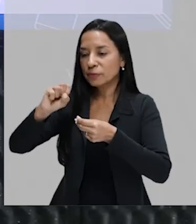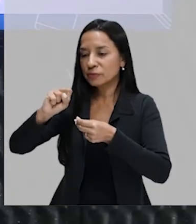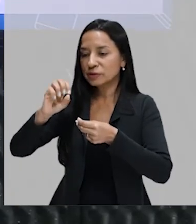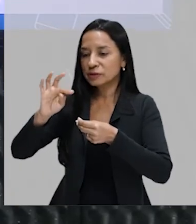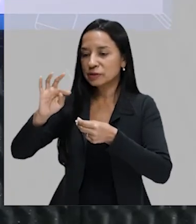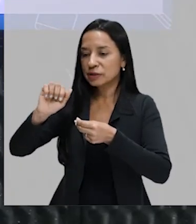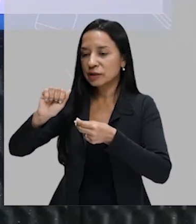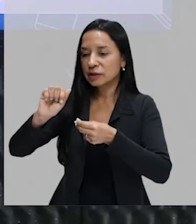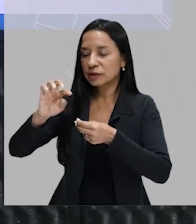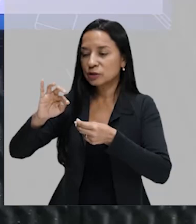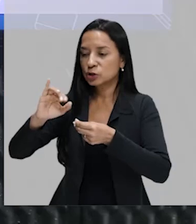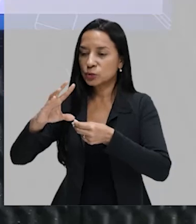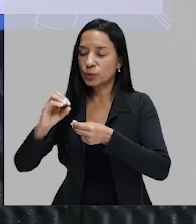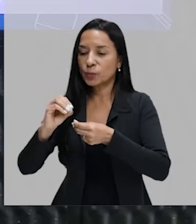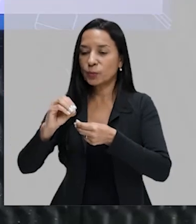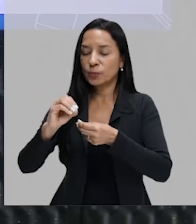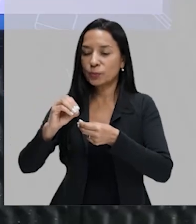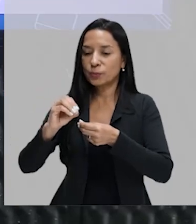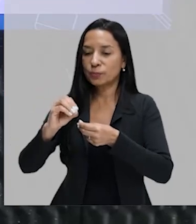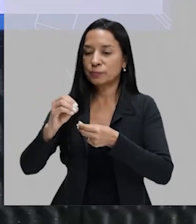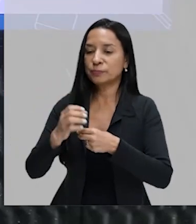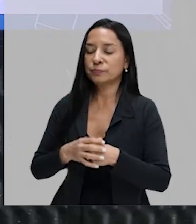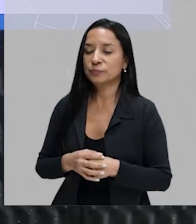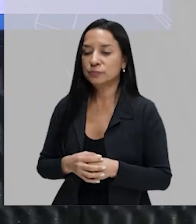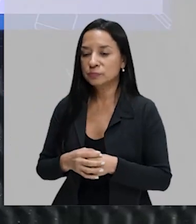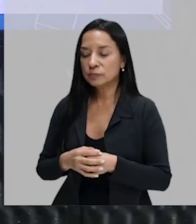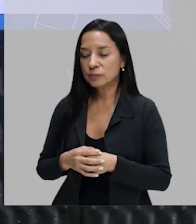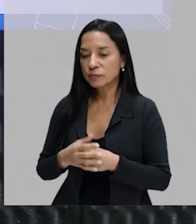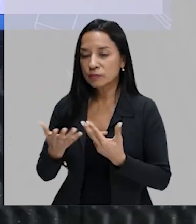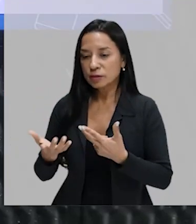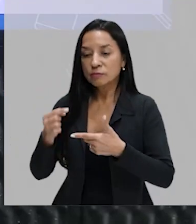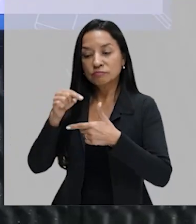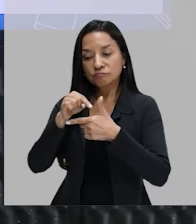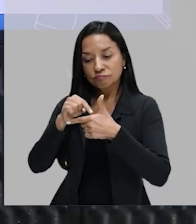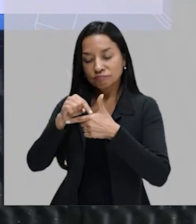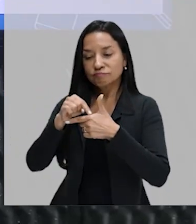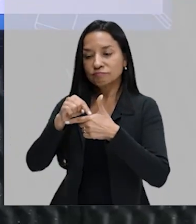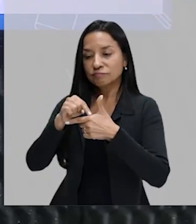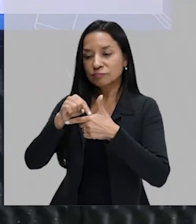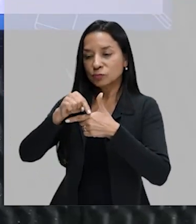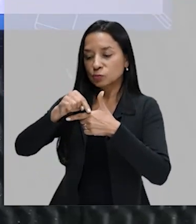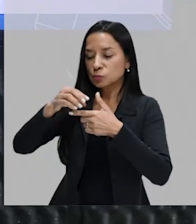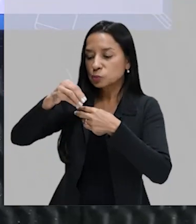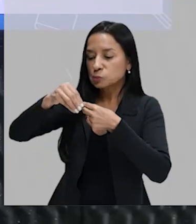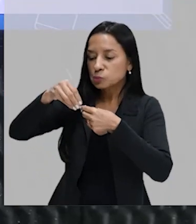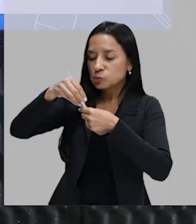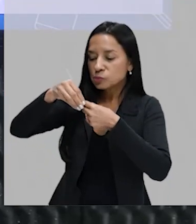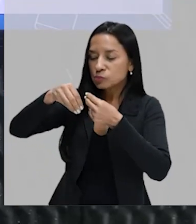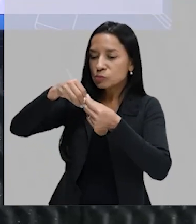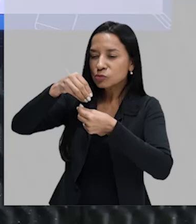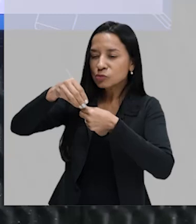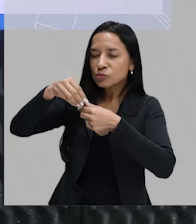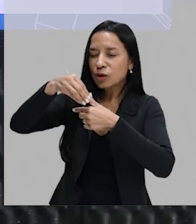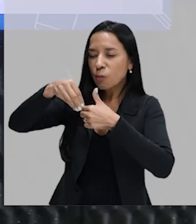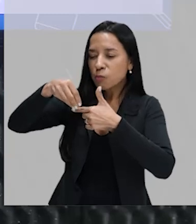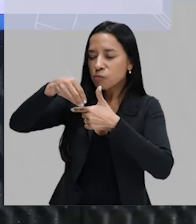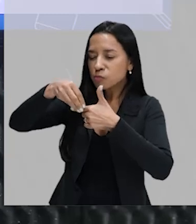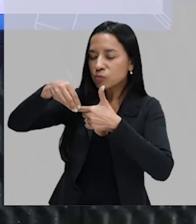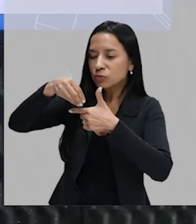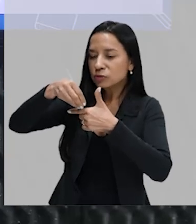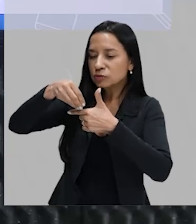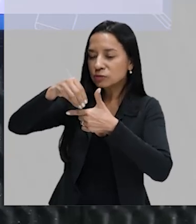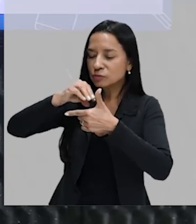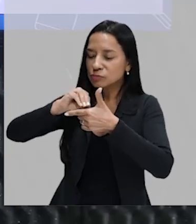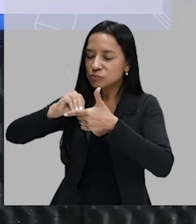seminal e o líquido prostático. Então, esse líquido prostático ainda vai se misturar um pouco com esse líquidozinho